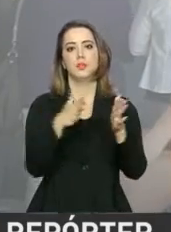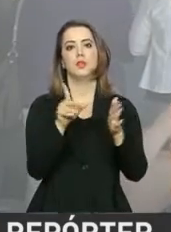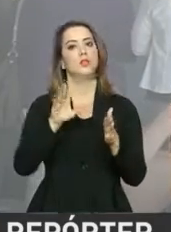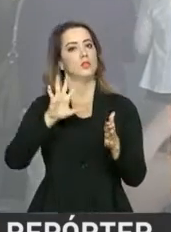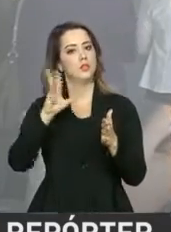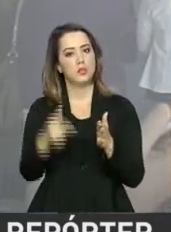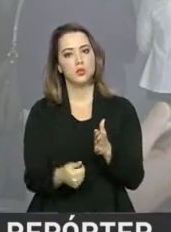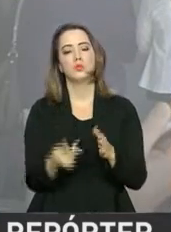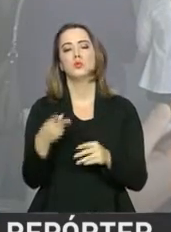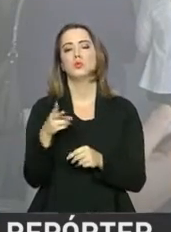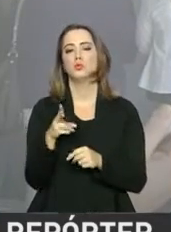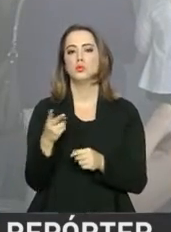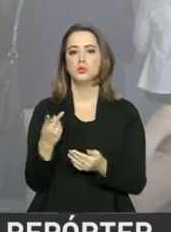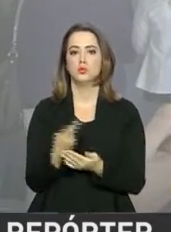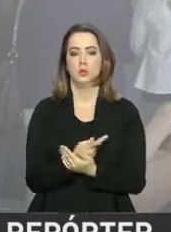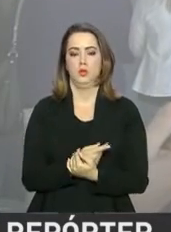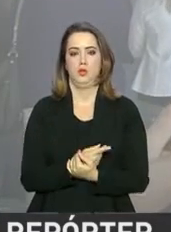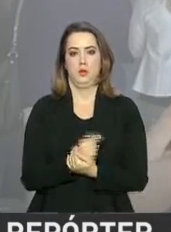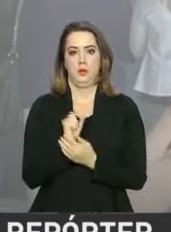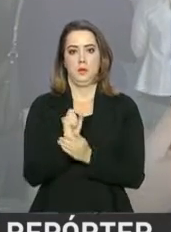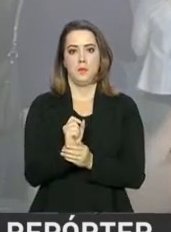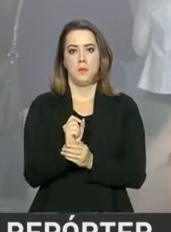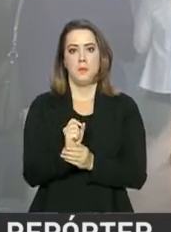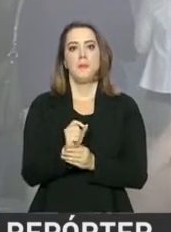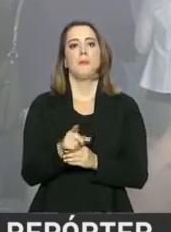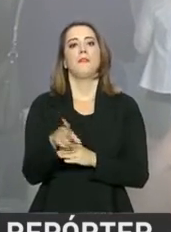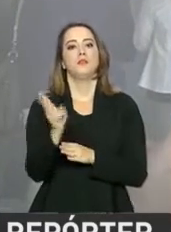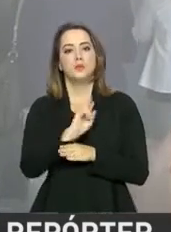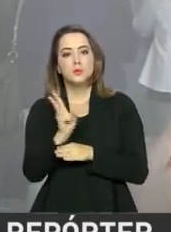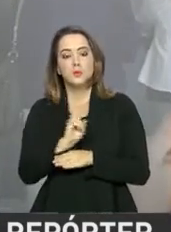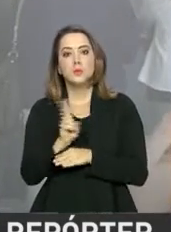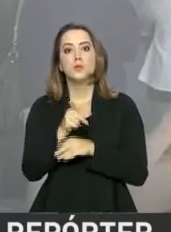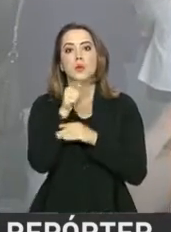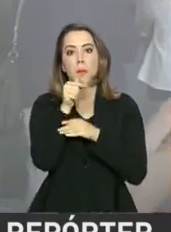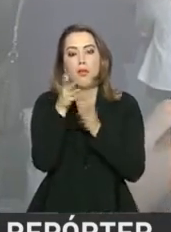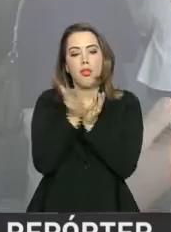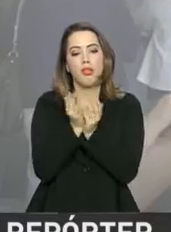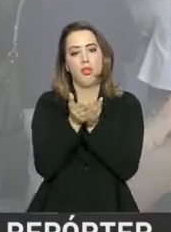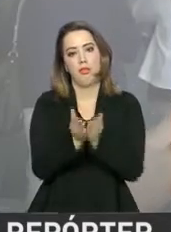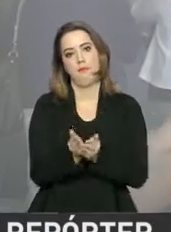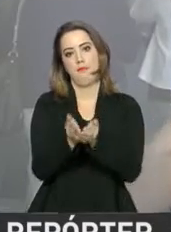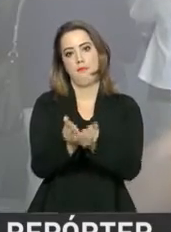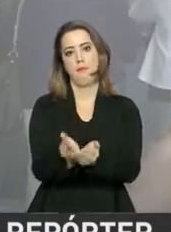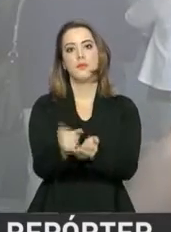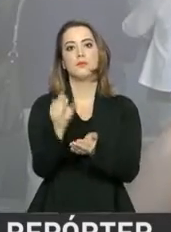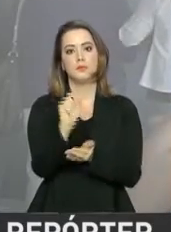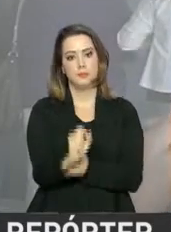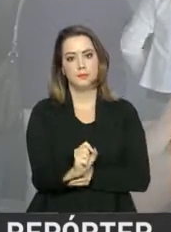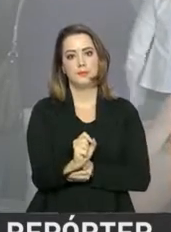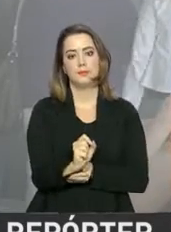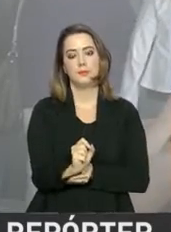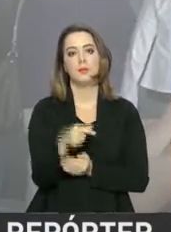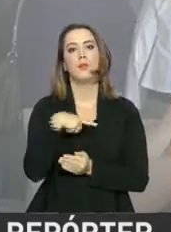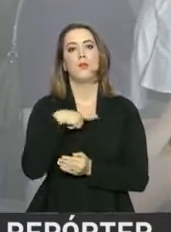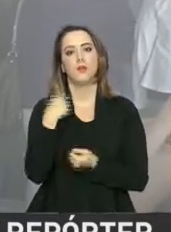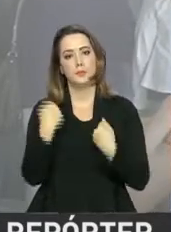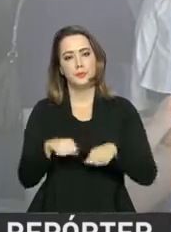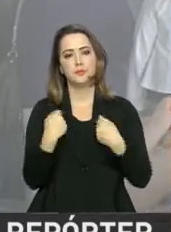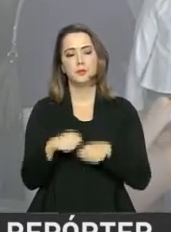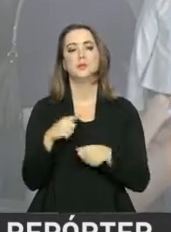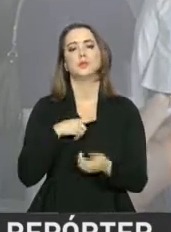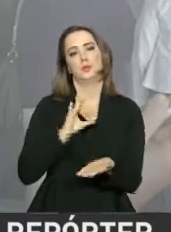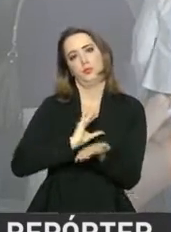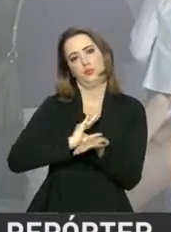próximos a equipamentos olímpicos, também no patrulhamento marítimo, e evidentemente que isso requer